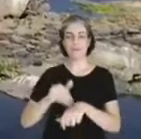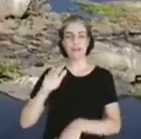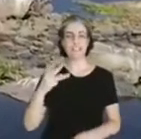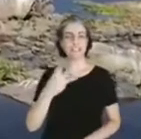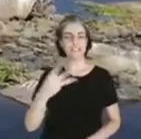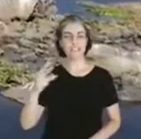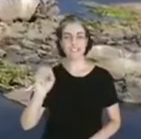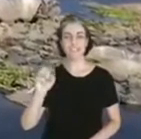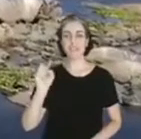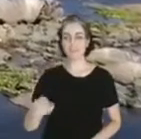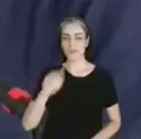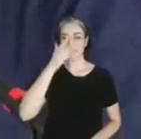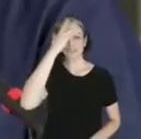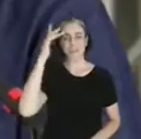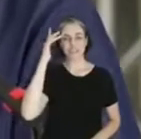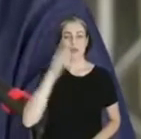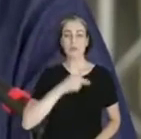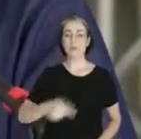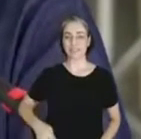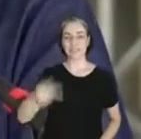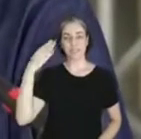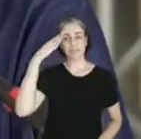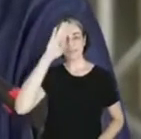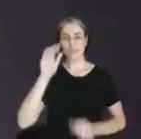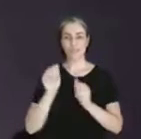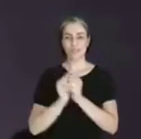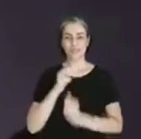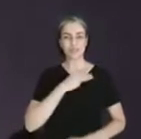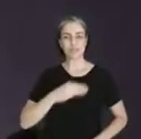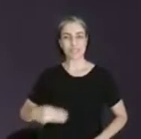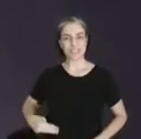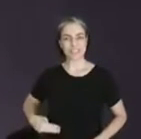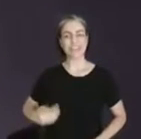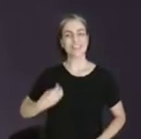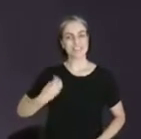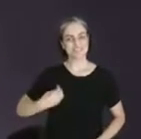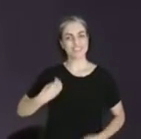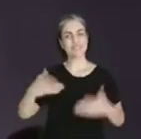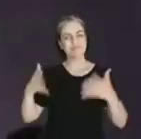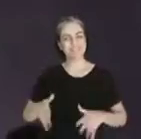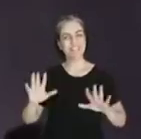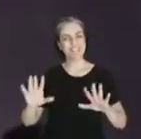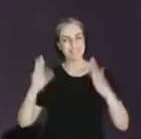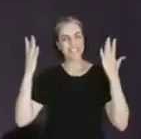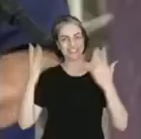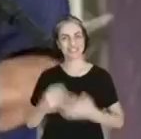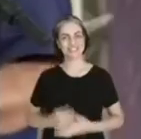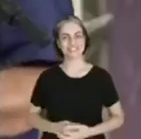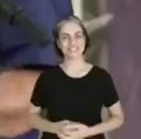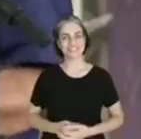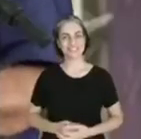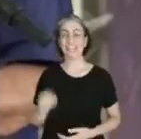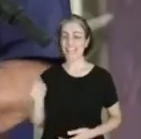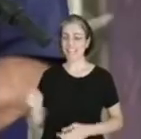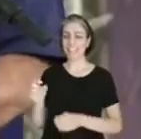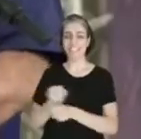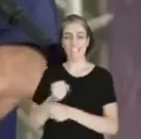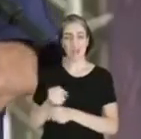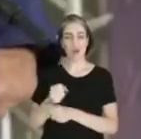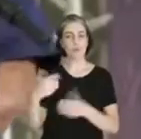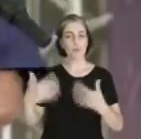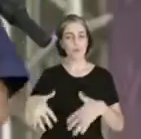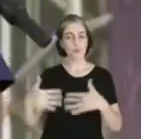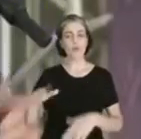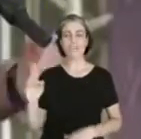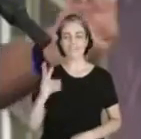330 mil pessoas. O presidente Jair Bolsonaro e o ministro Rogério Marinho participaram do evento. Essa obra aqui não